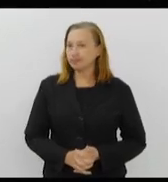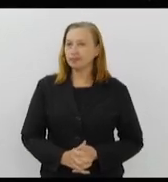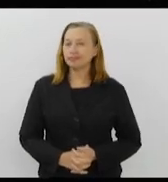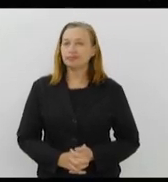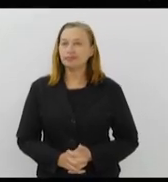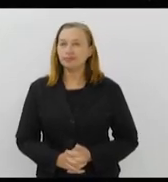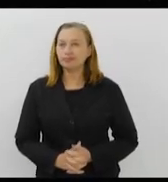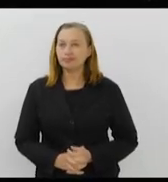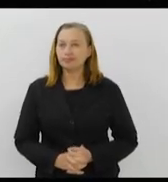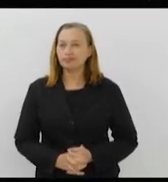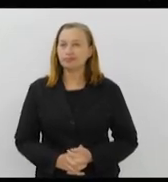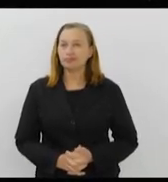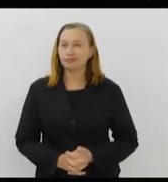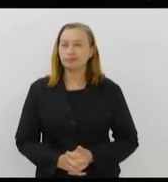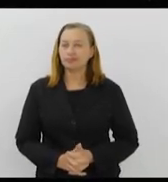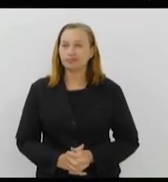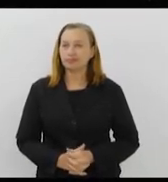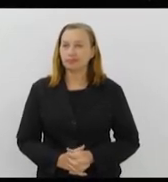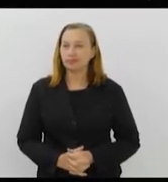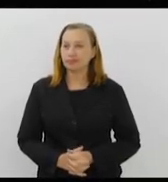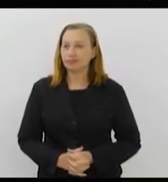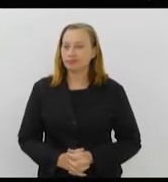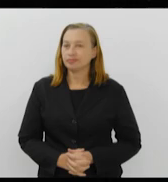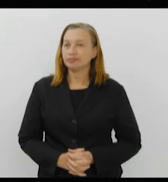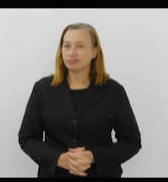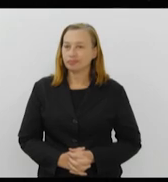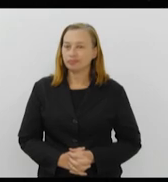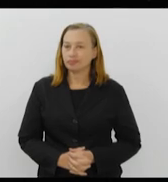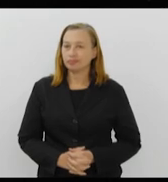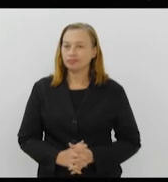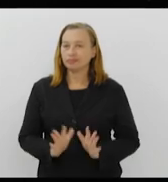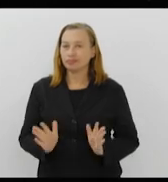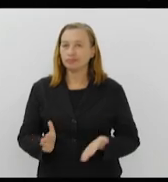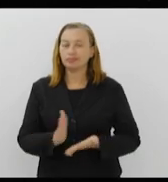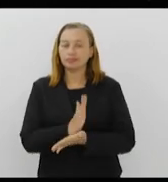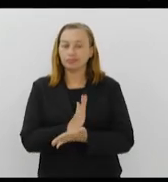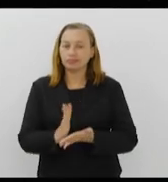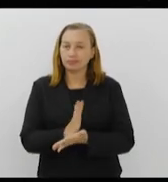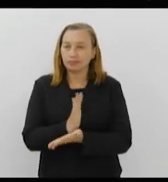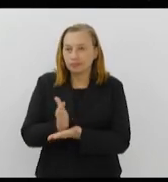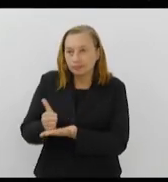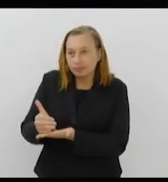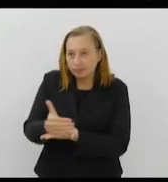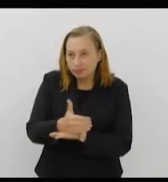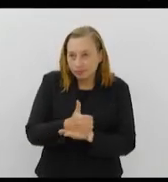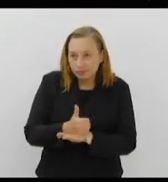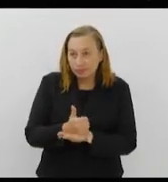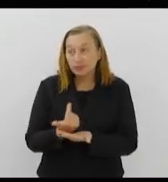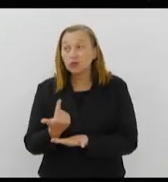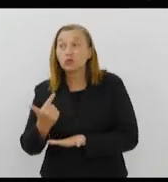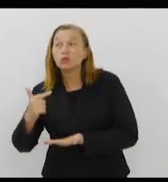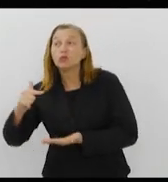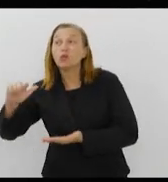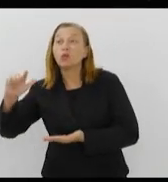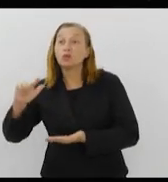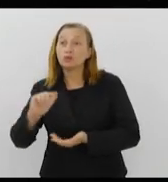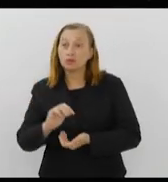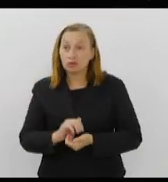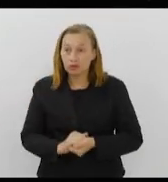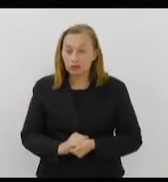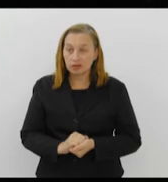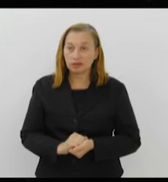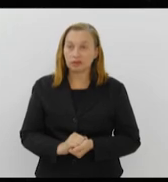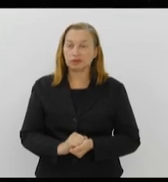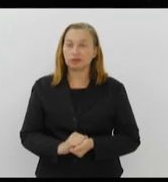algumas dezenas de pleitos acolhidos e outras tantas outras